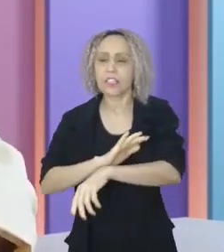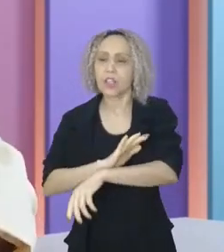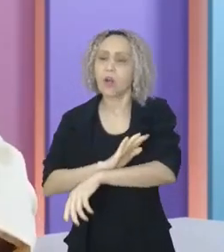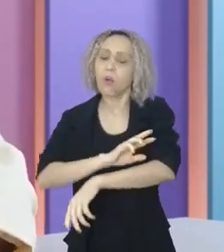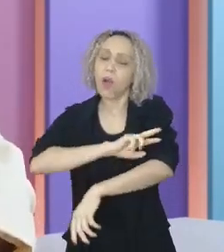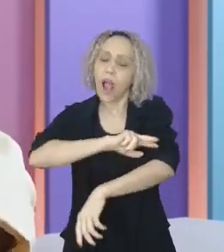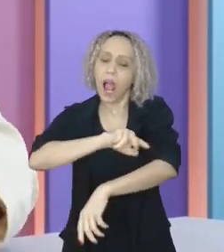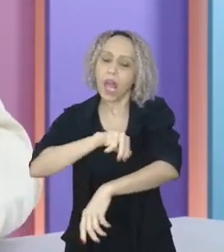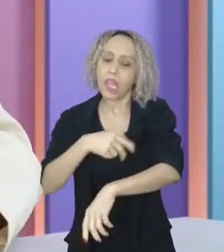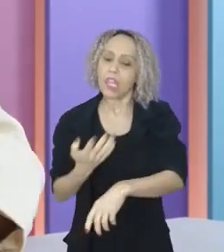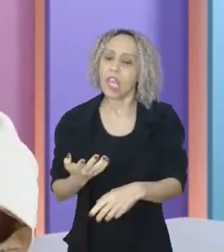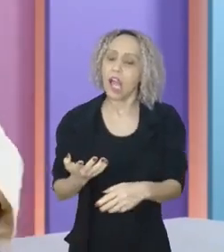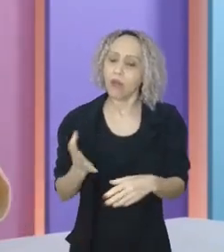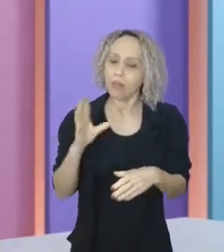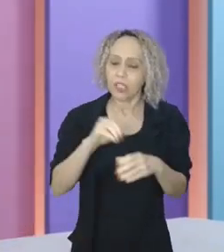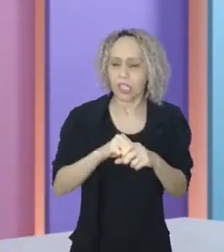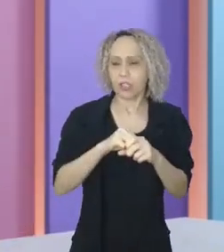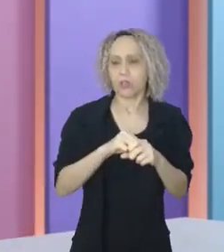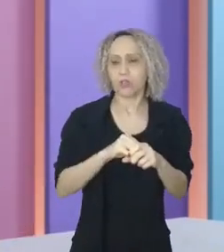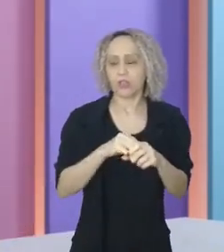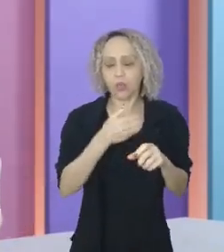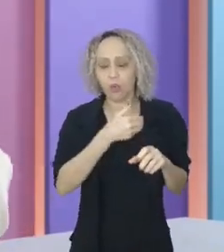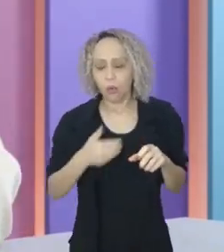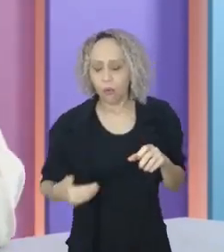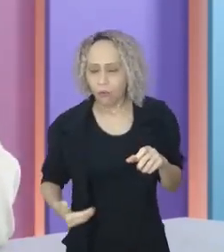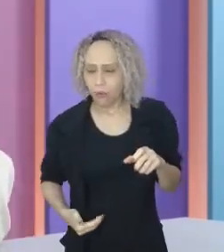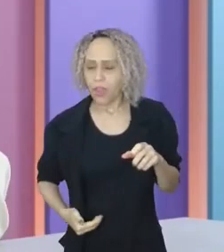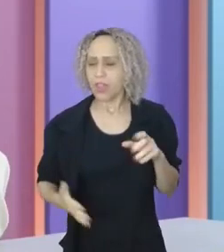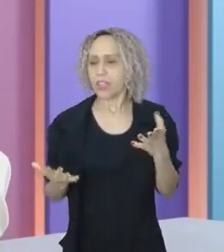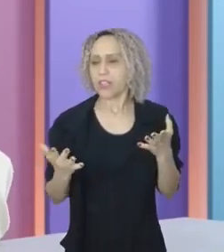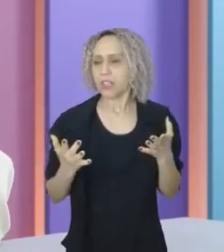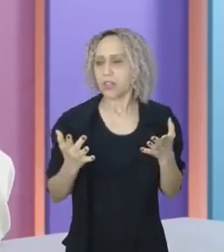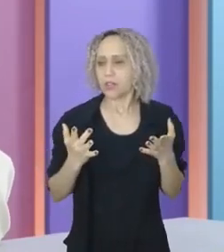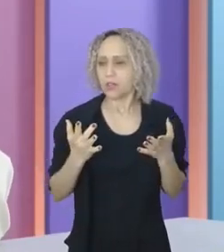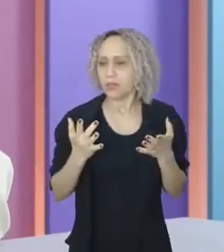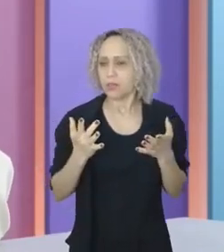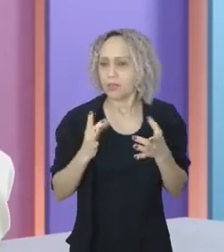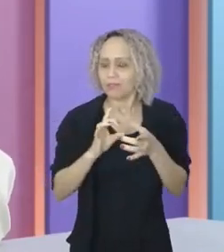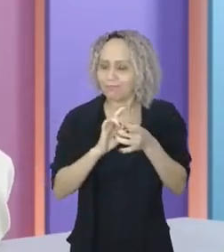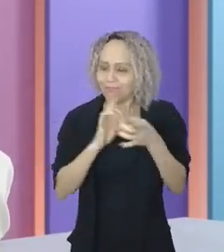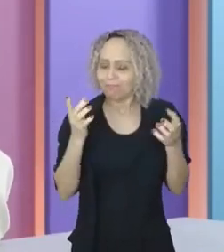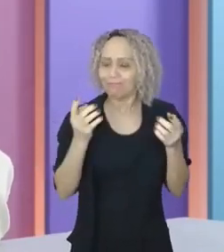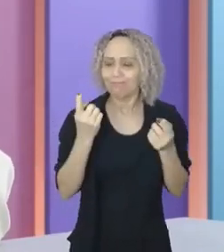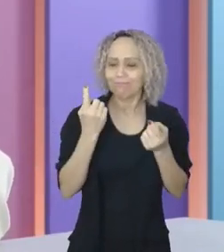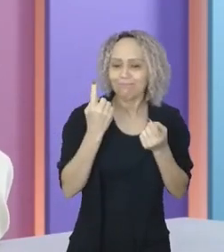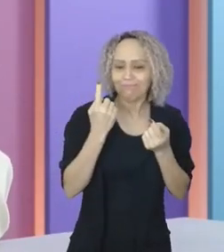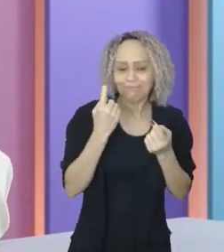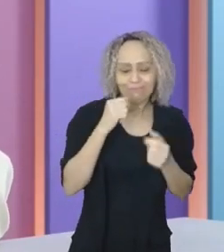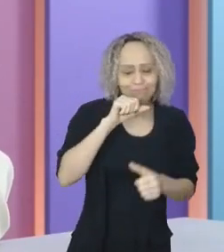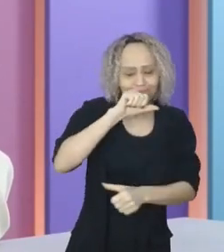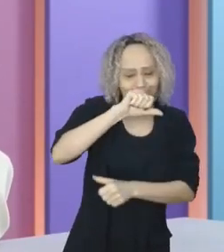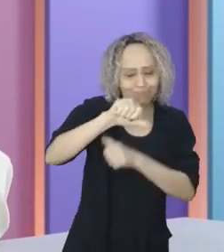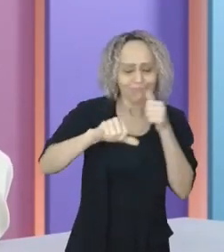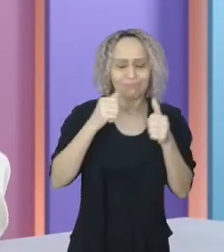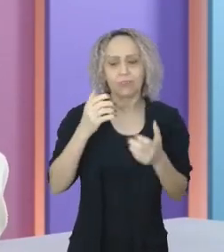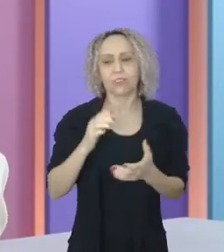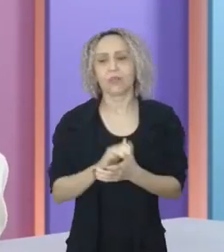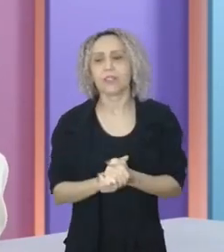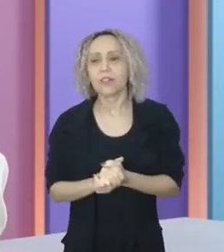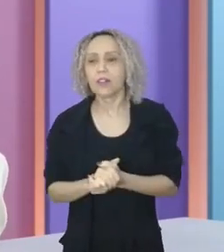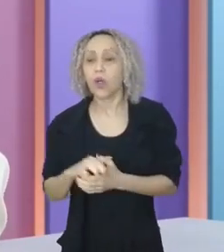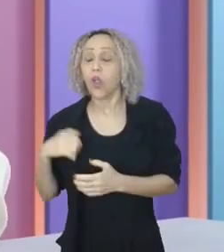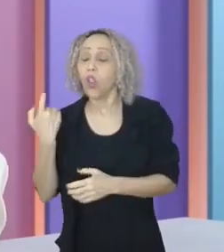transformador. Tá? Hoje o desafio que está colocado para nós, do campo progressista, nós da esquerda,